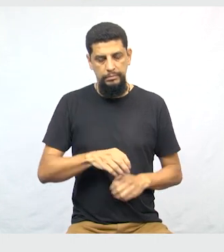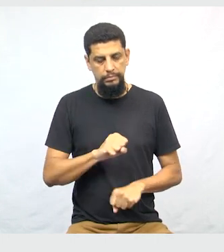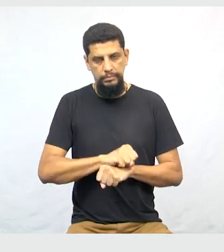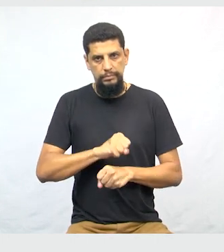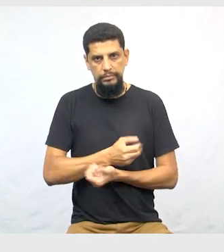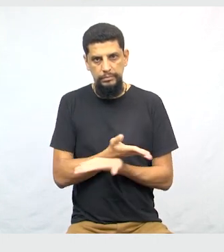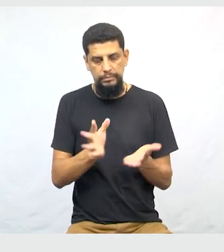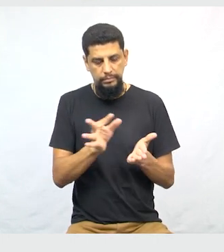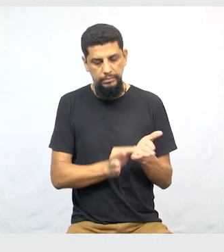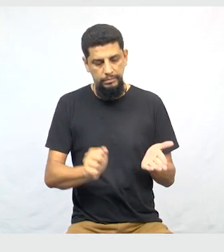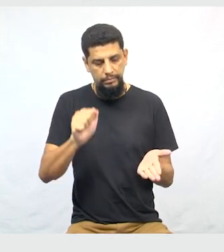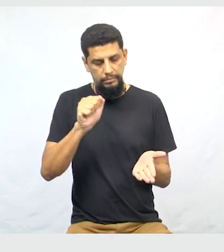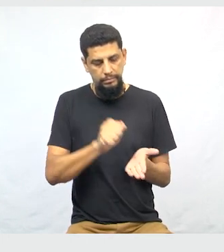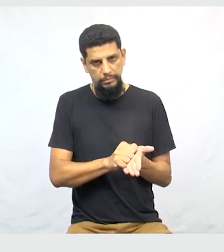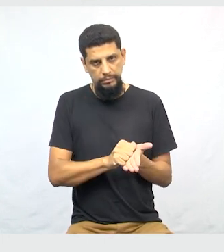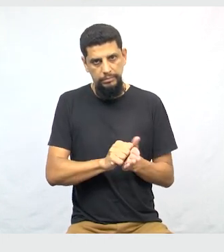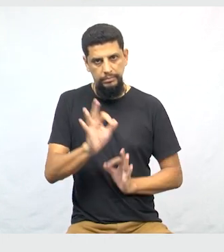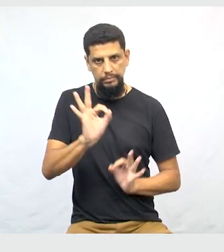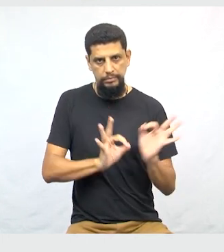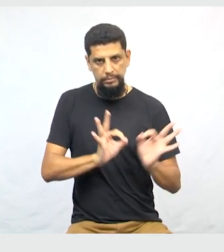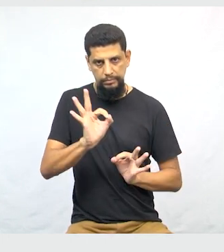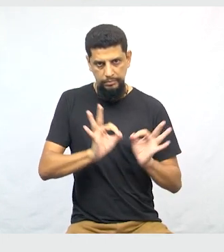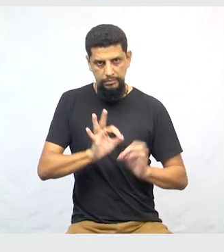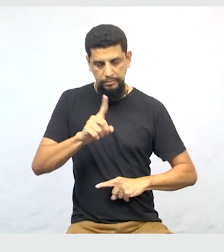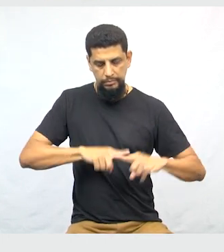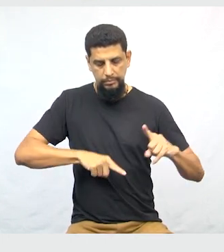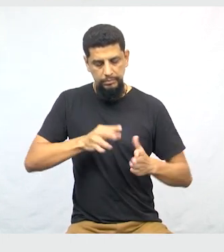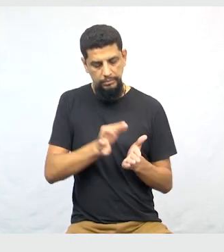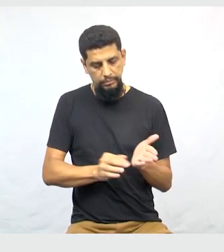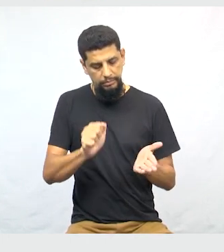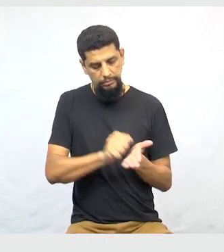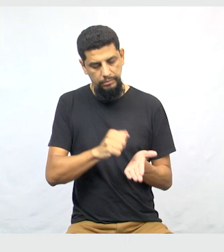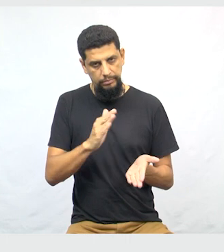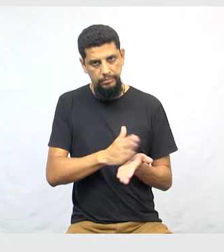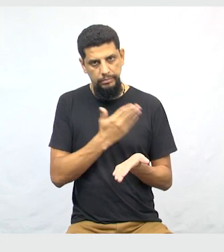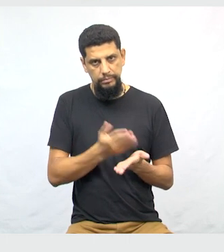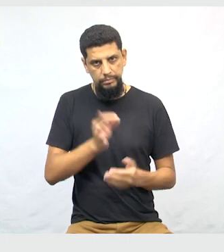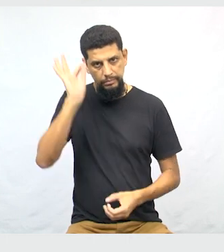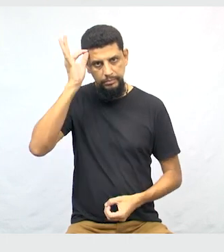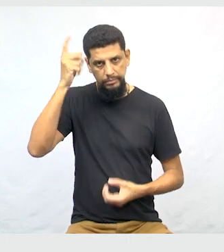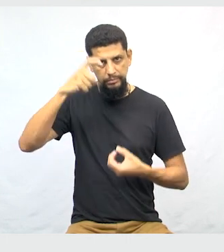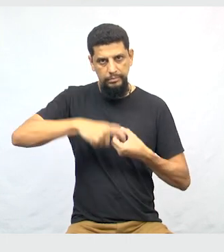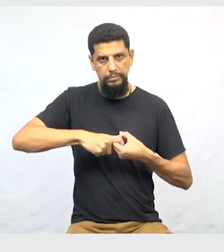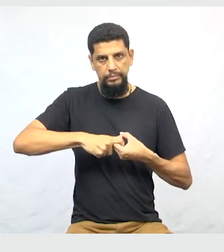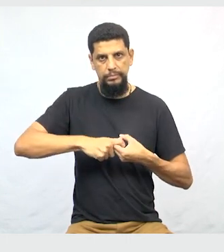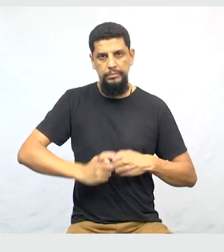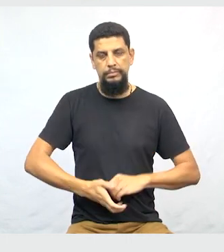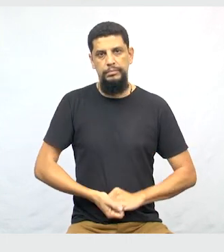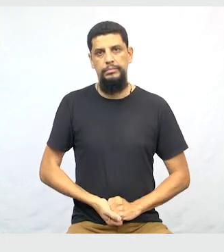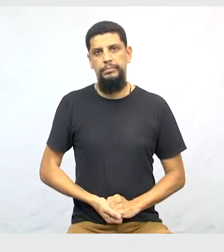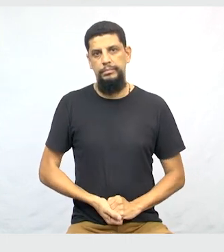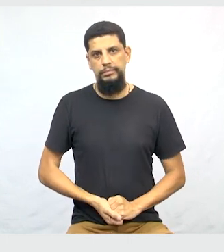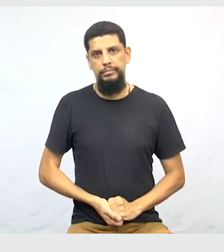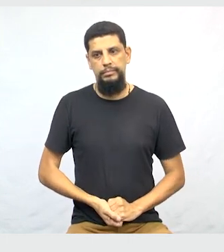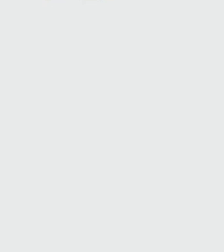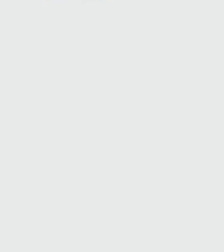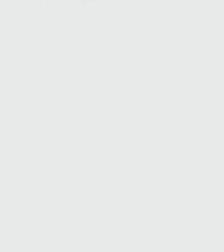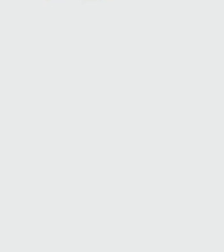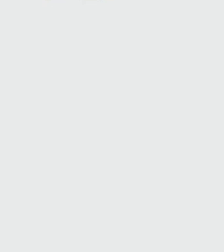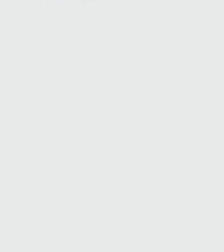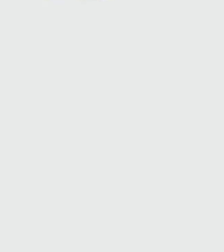matemática. Nós vamos dar um tempinho para vocês se organizarem, registrarem no caderno e logo nós voltamos. Até já!